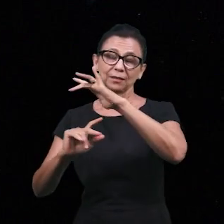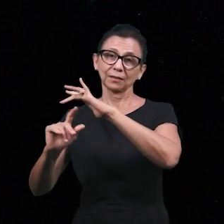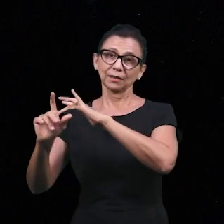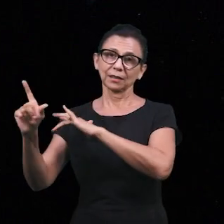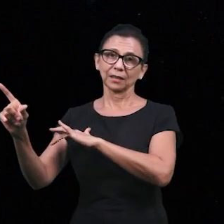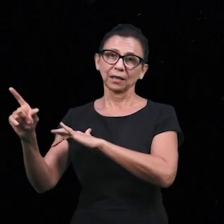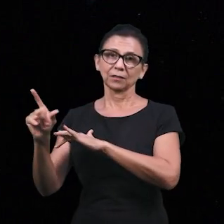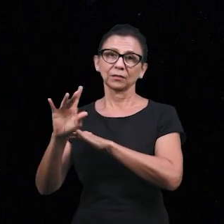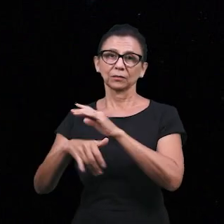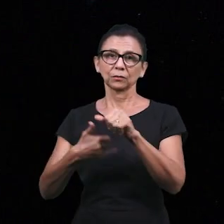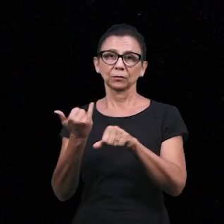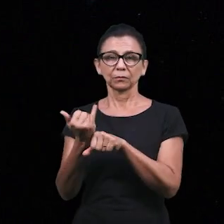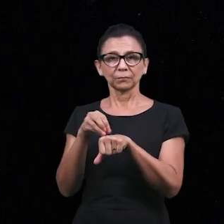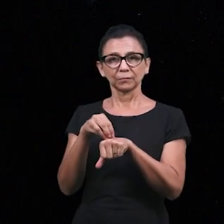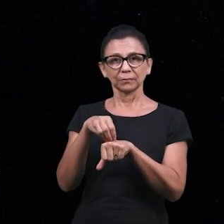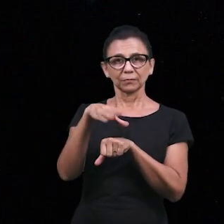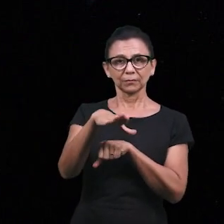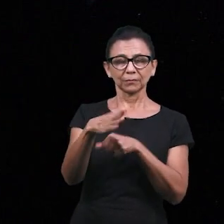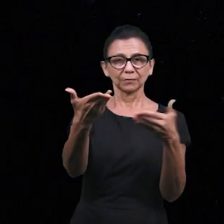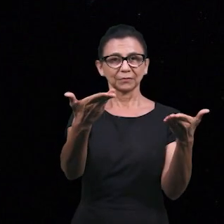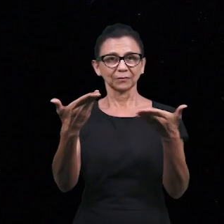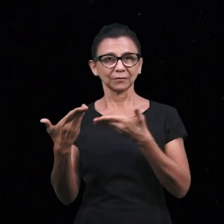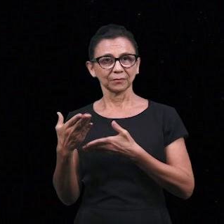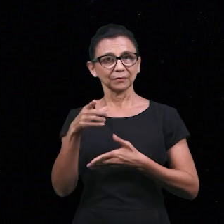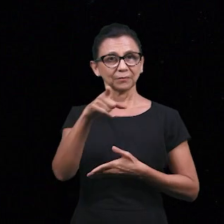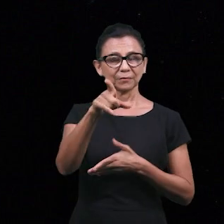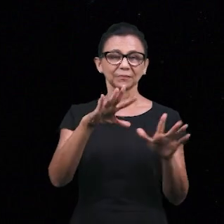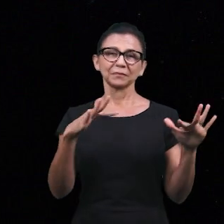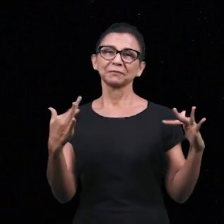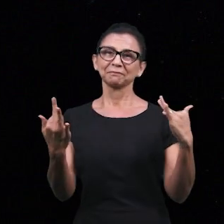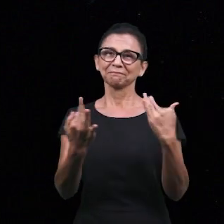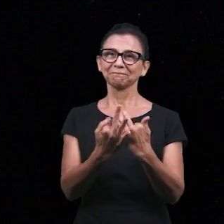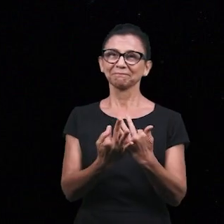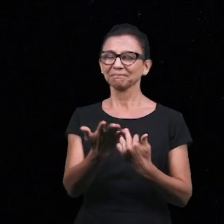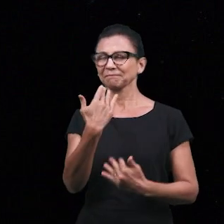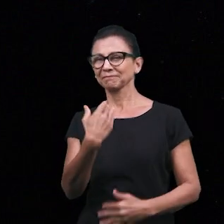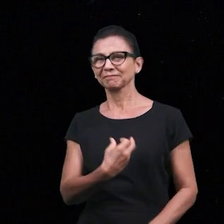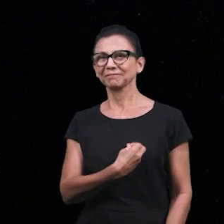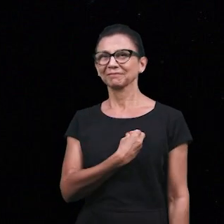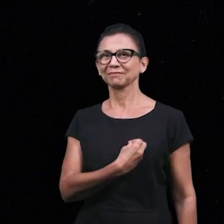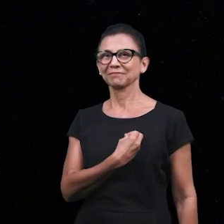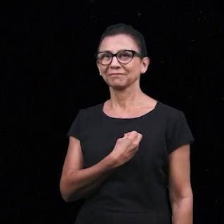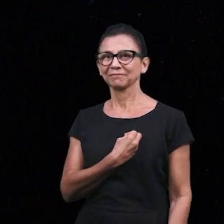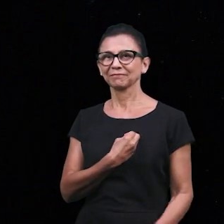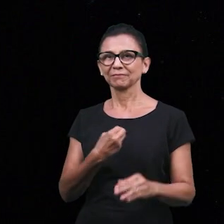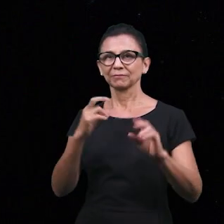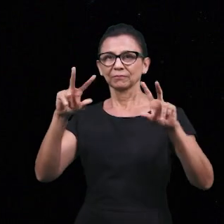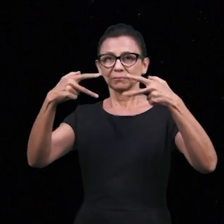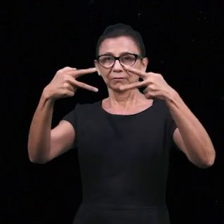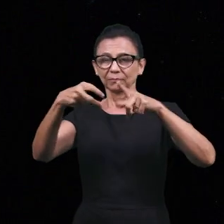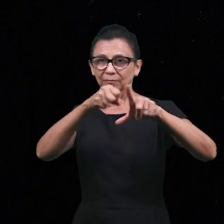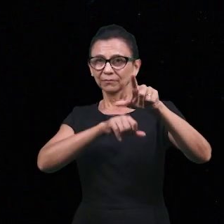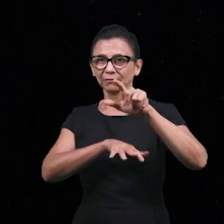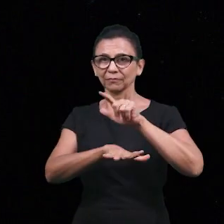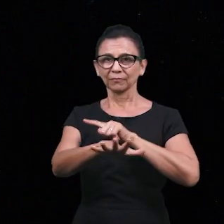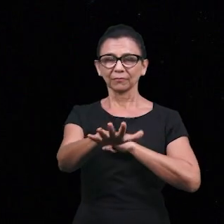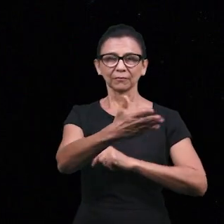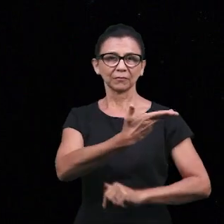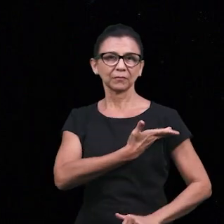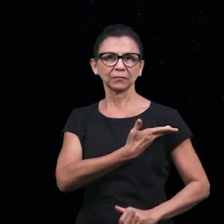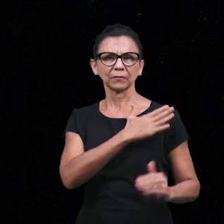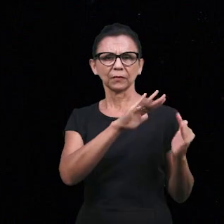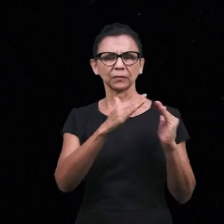Eterno, transmitido por esse canal. Convidamos você e sua família para participarem. Compartilhe esse link, passe para